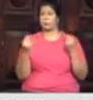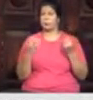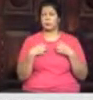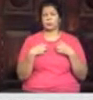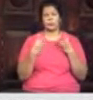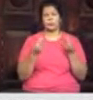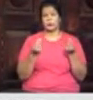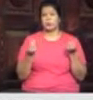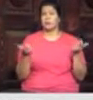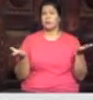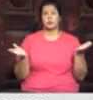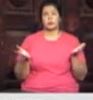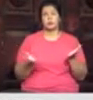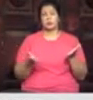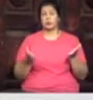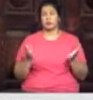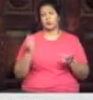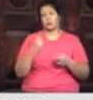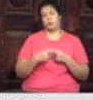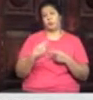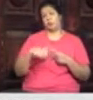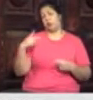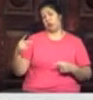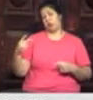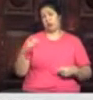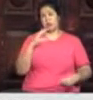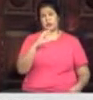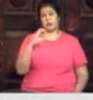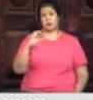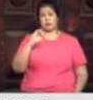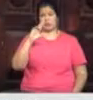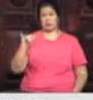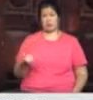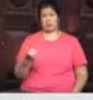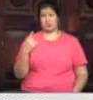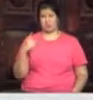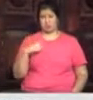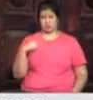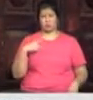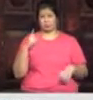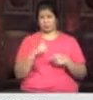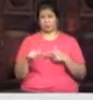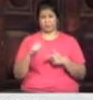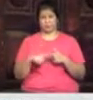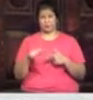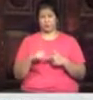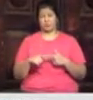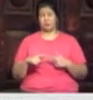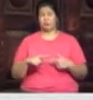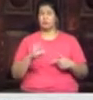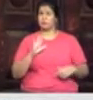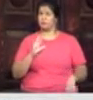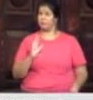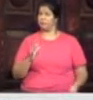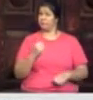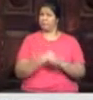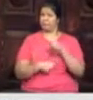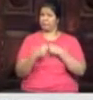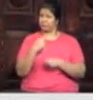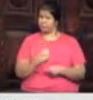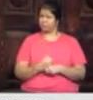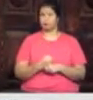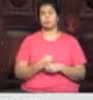sensível face aos problemas da Fundação CCERJ. Ora, ele mesmo reconheceu que no ano passado, deputada Fatinha,